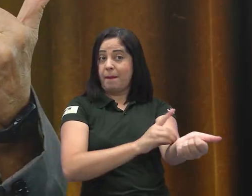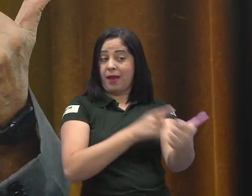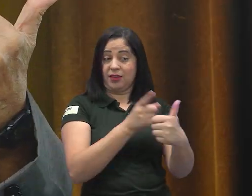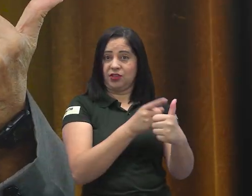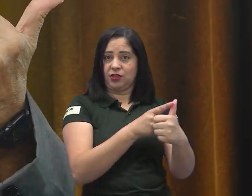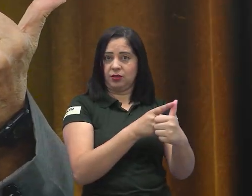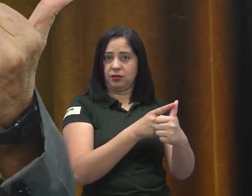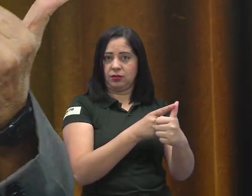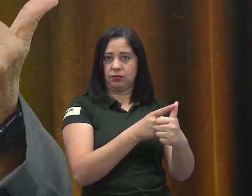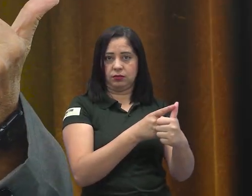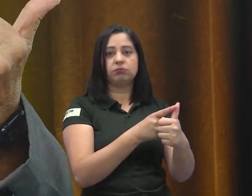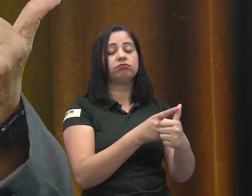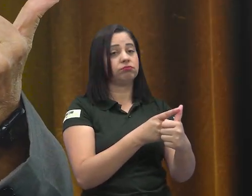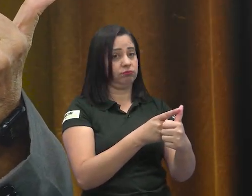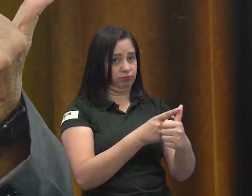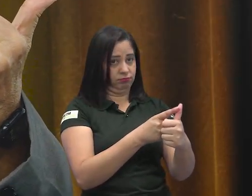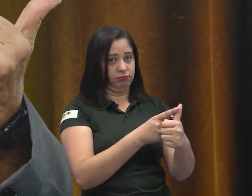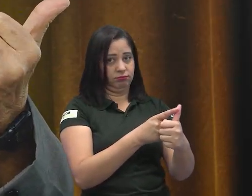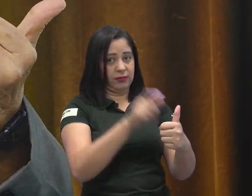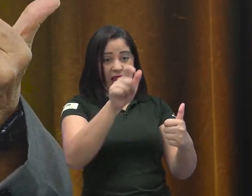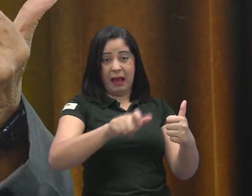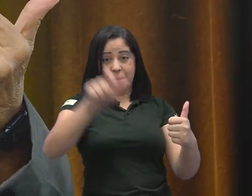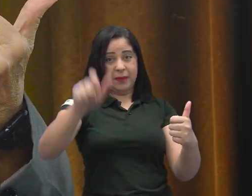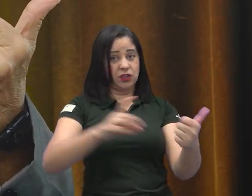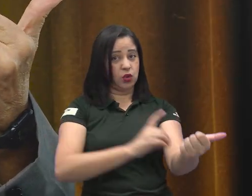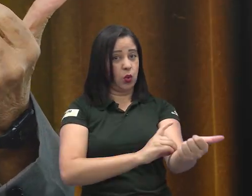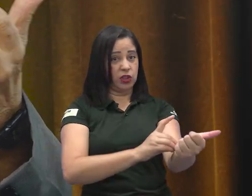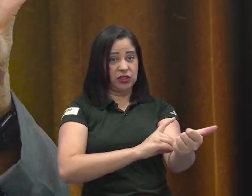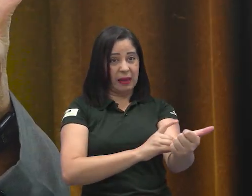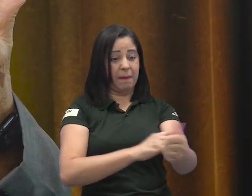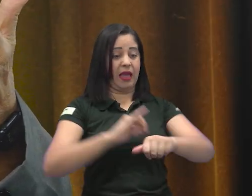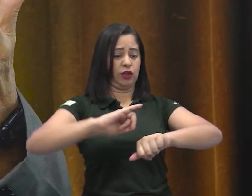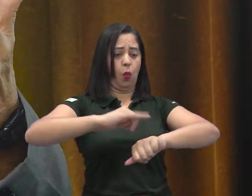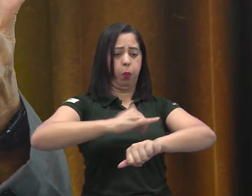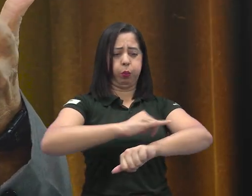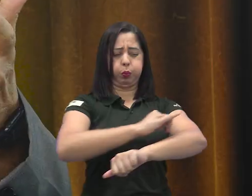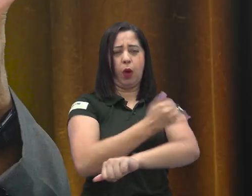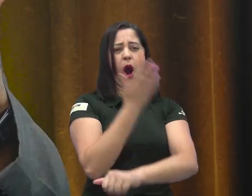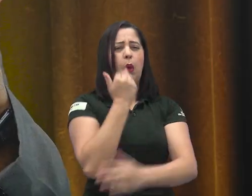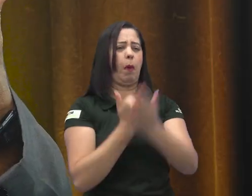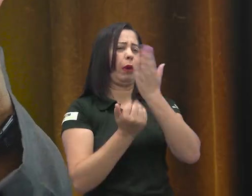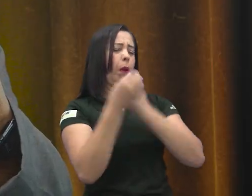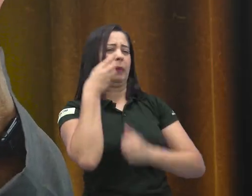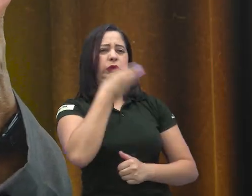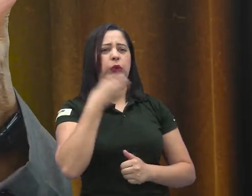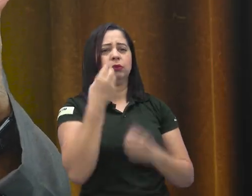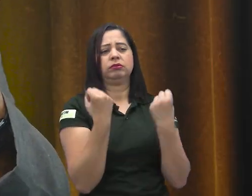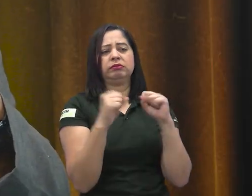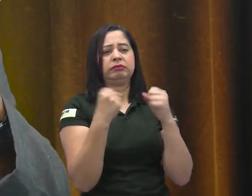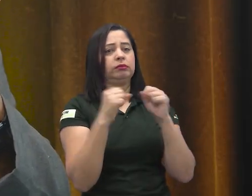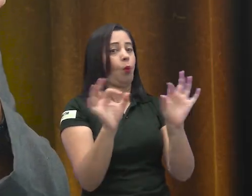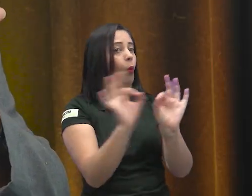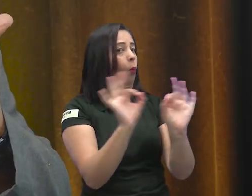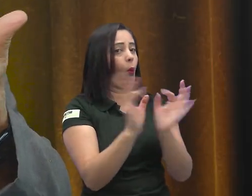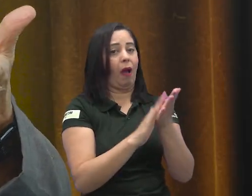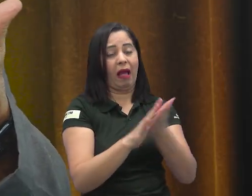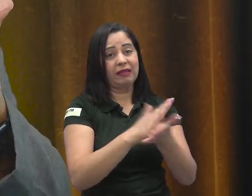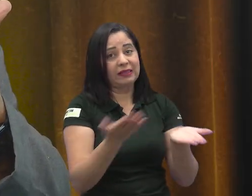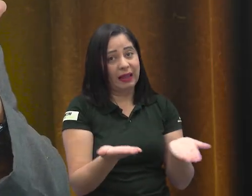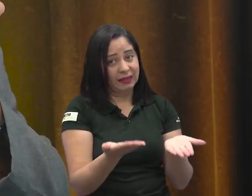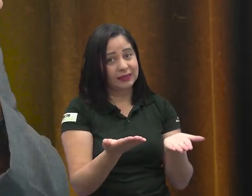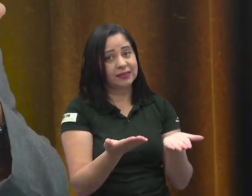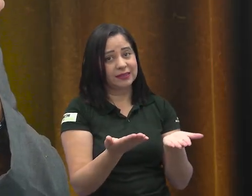diabetes. É muito comum na população hoje o diabetes. O pessoal está acima do peso, come doce, não faz atividade física,